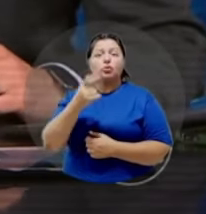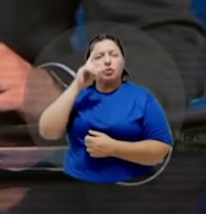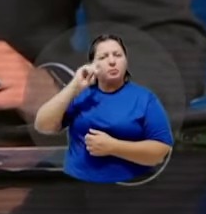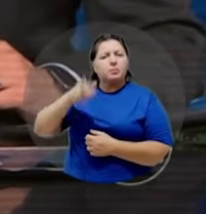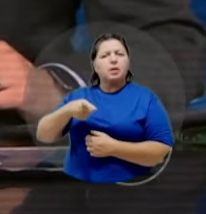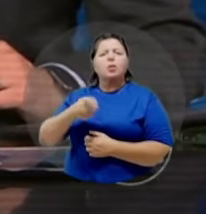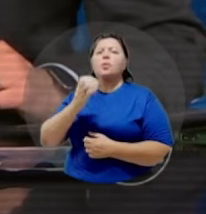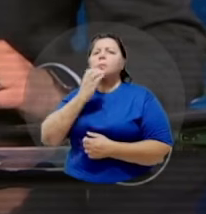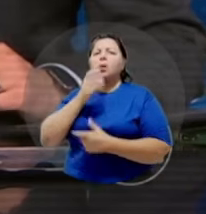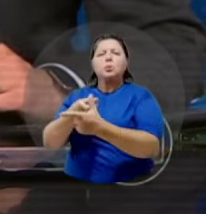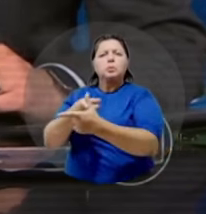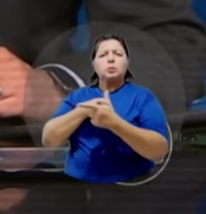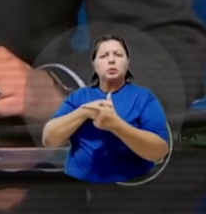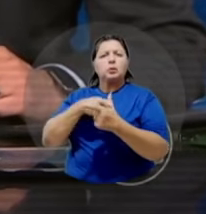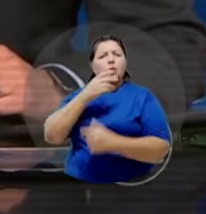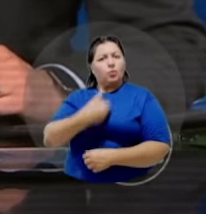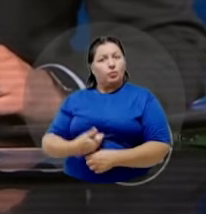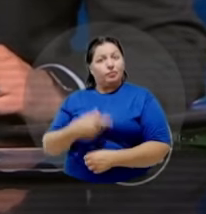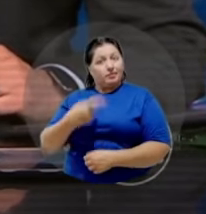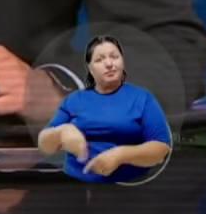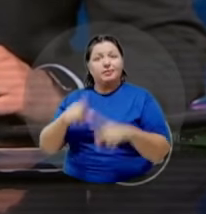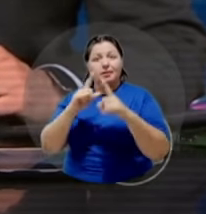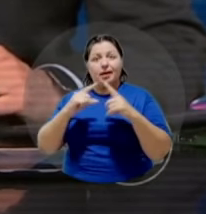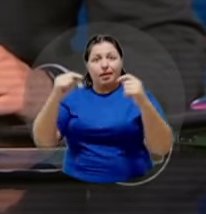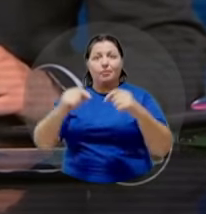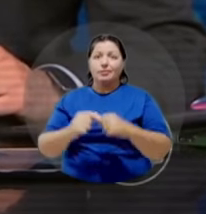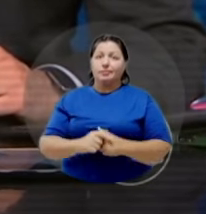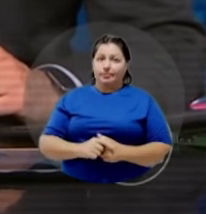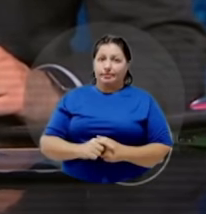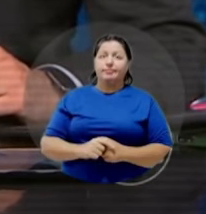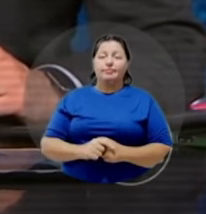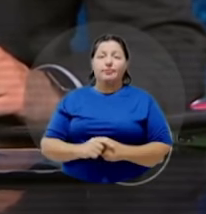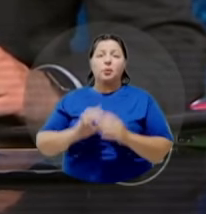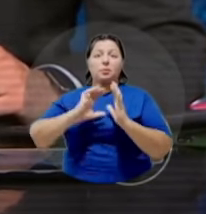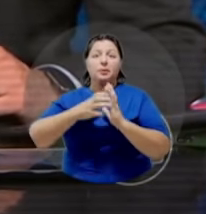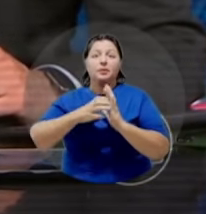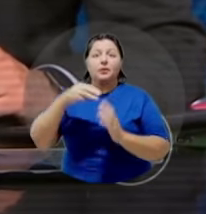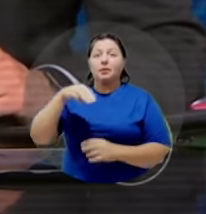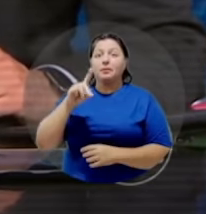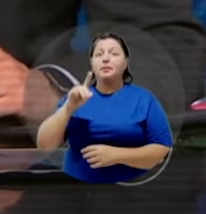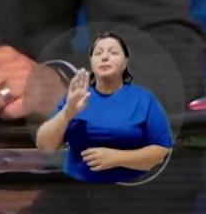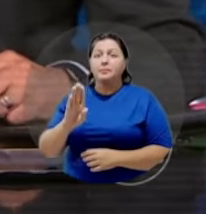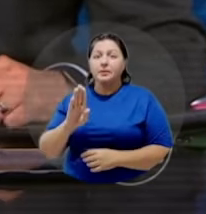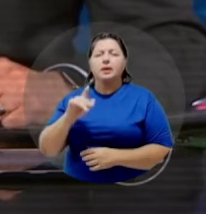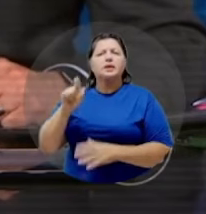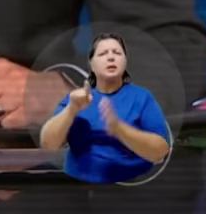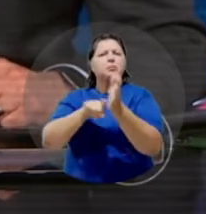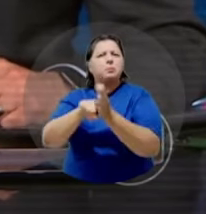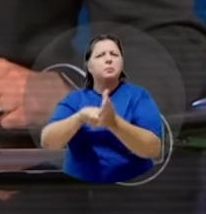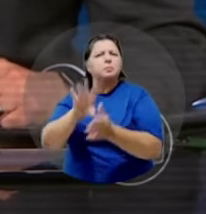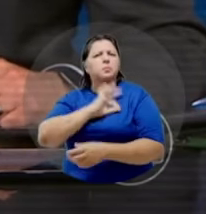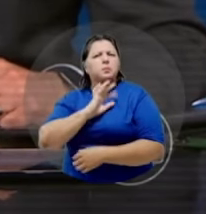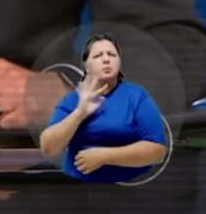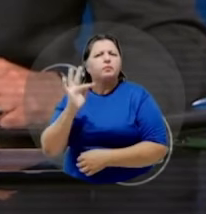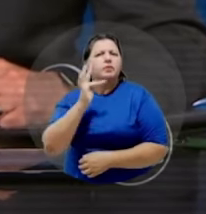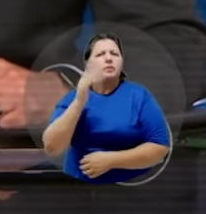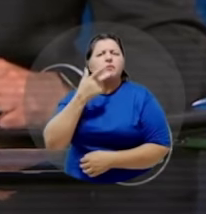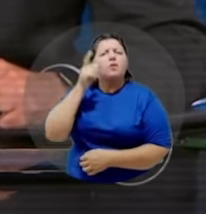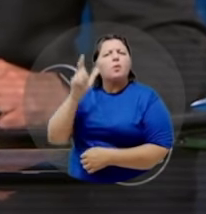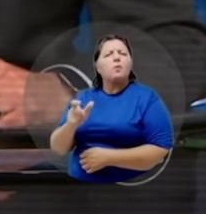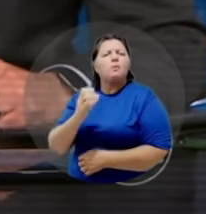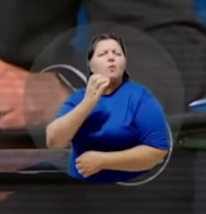de Justiça determinou o afastamento do governador de Alagoas, Paulo Dantas, do MDB. Segundo investigações